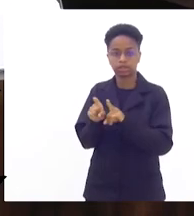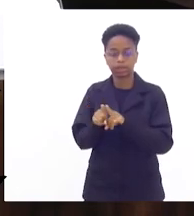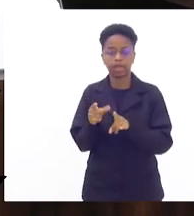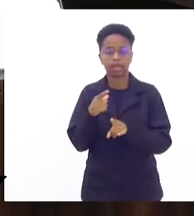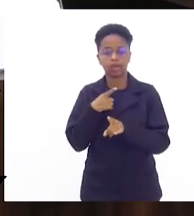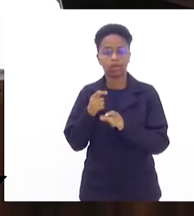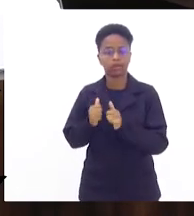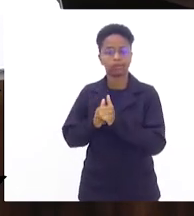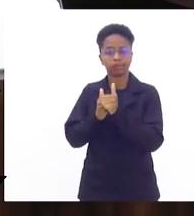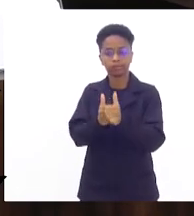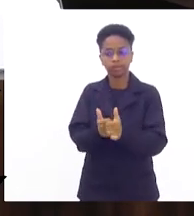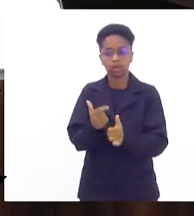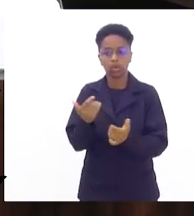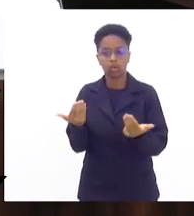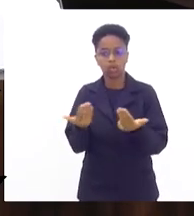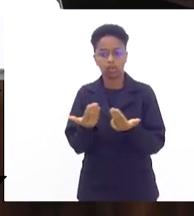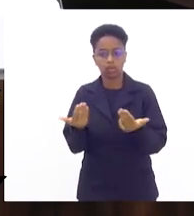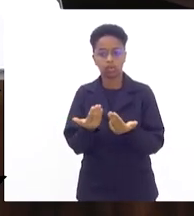hoje